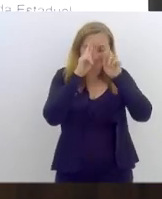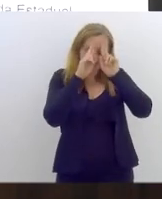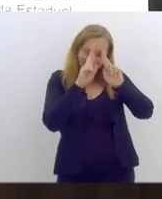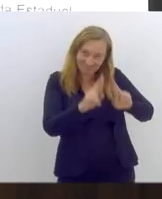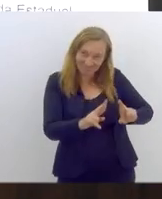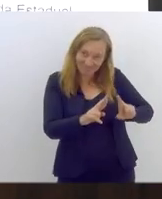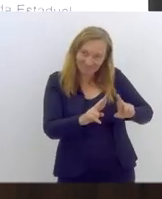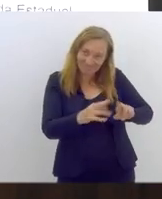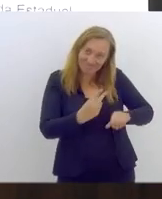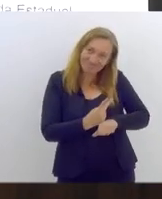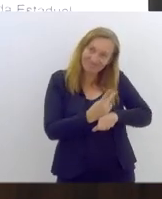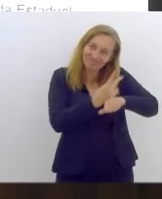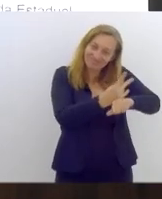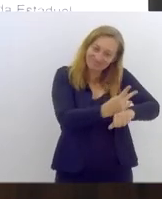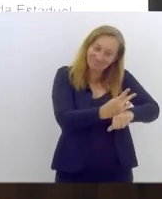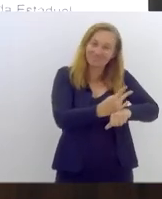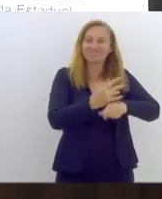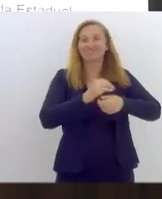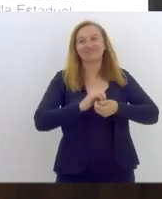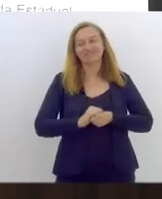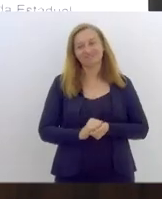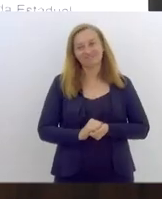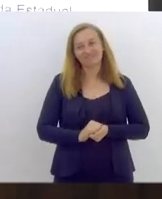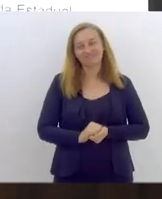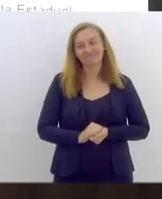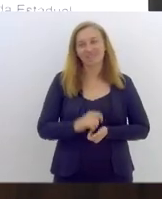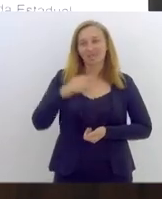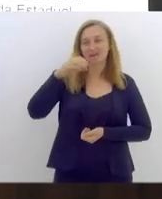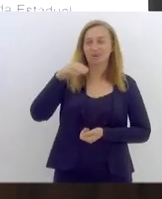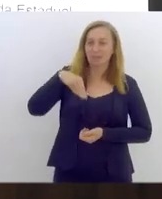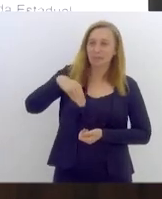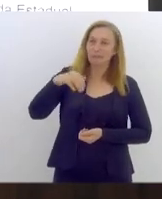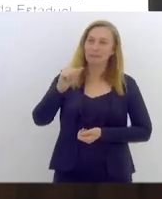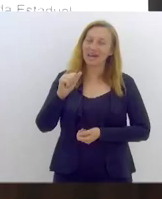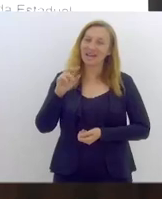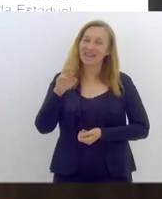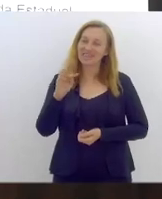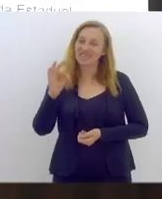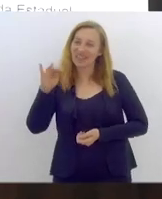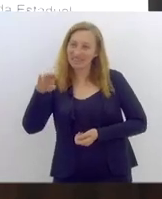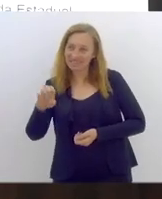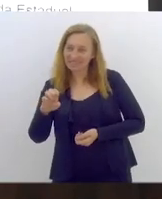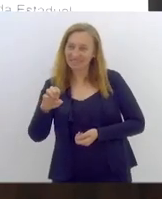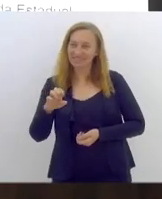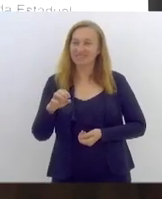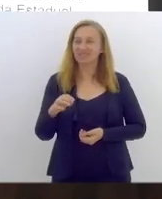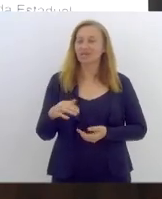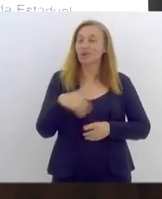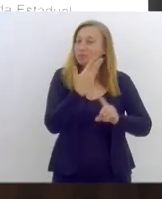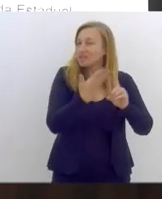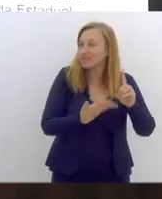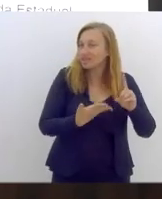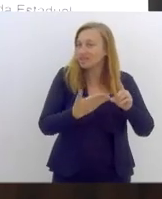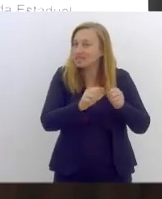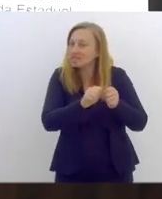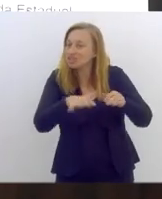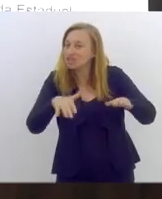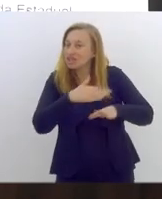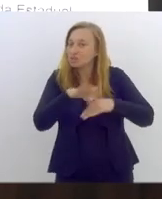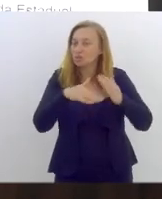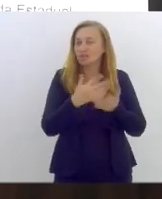respeito, entregamos a homenagem a Marinette da Silva, homenagem que estendo a toda a sua